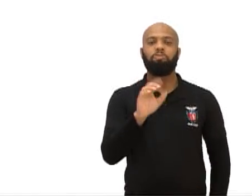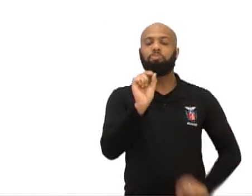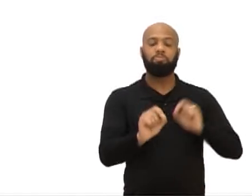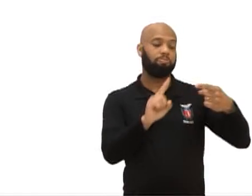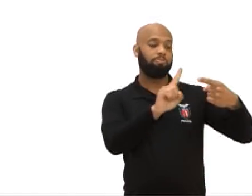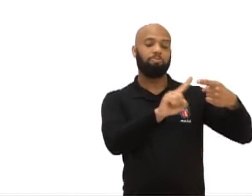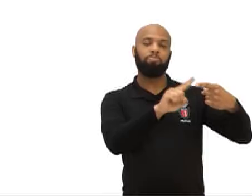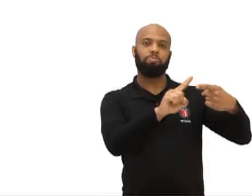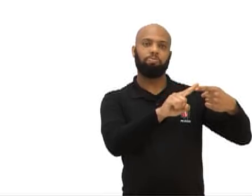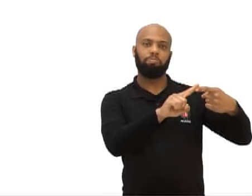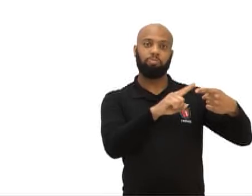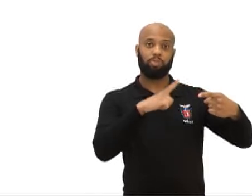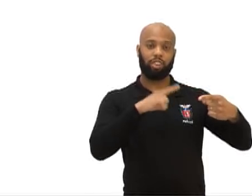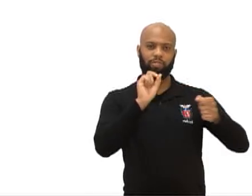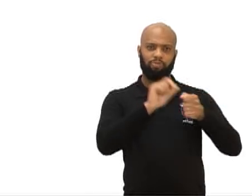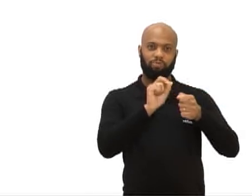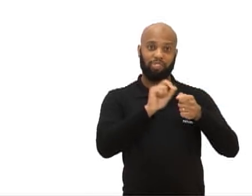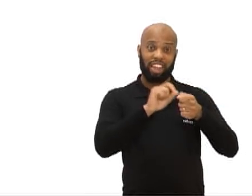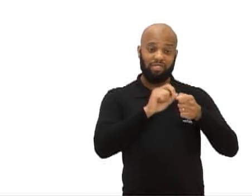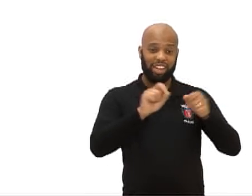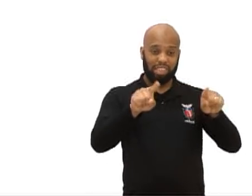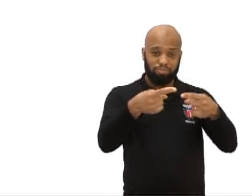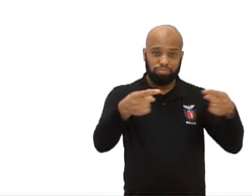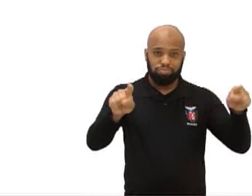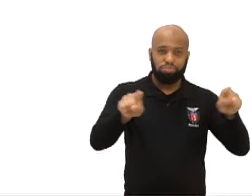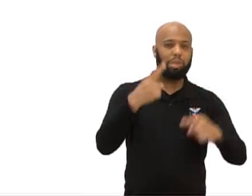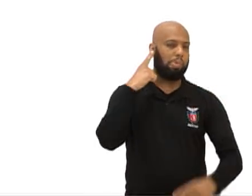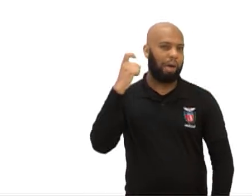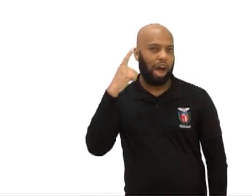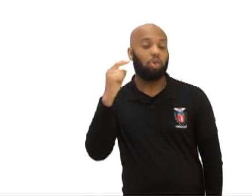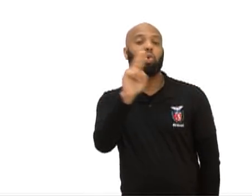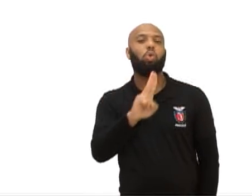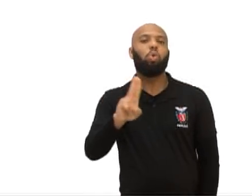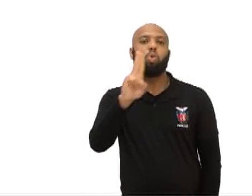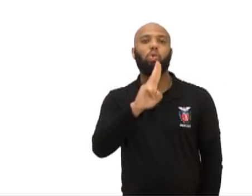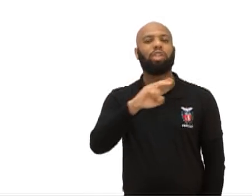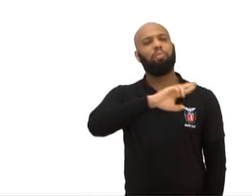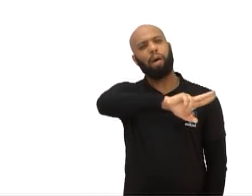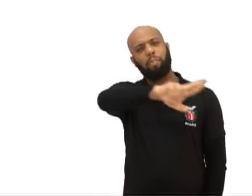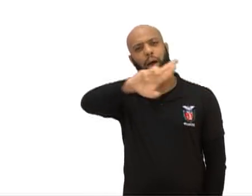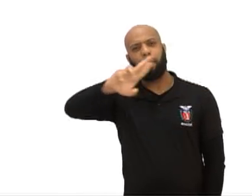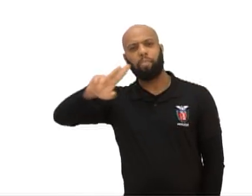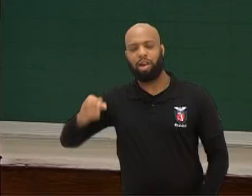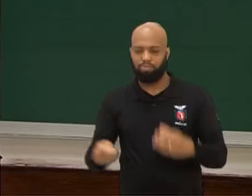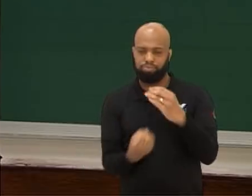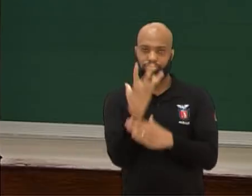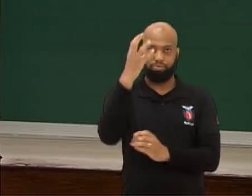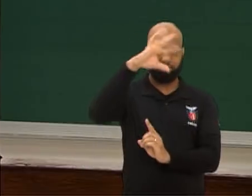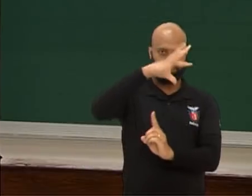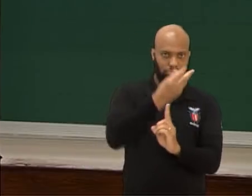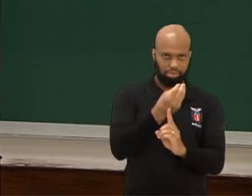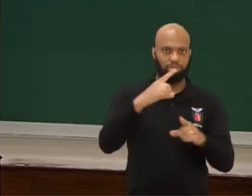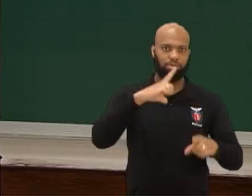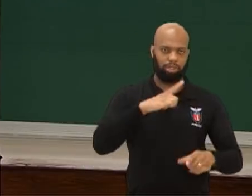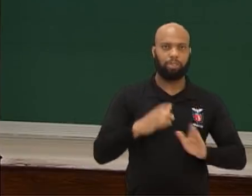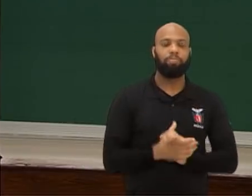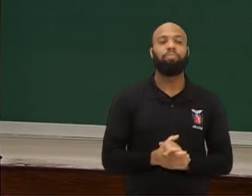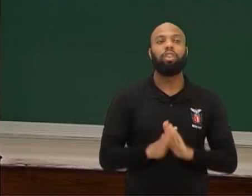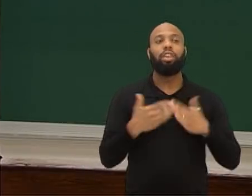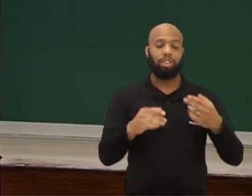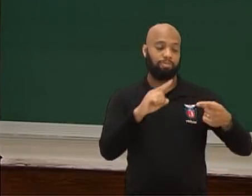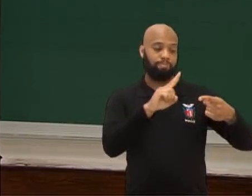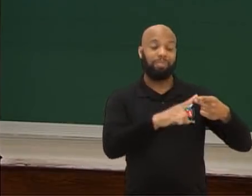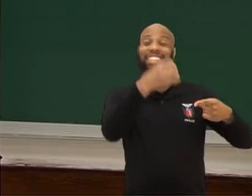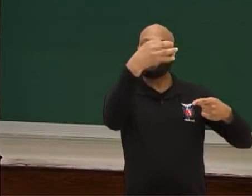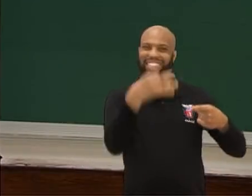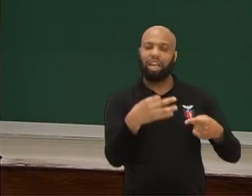Alternativa correta, elaborar o material sonoro utilizado em diferentes produções artísticas. Essa é a